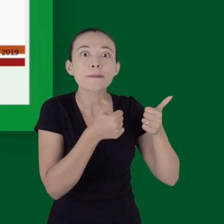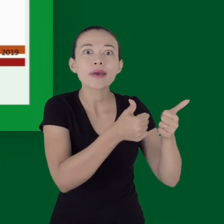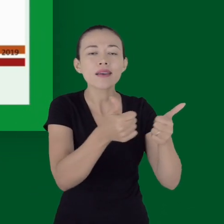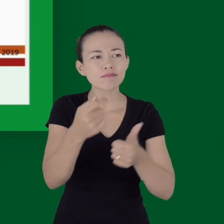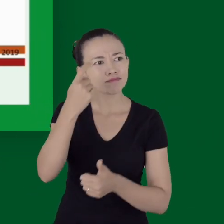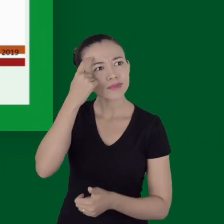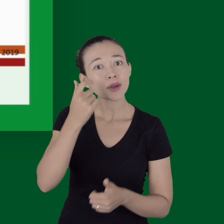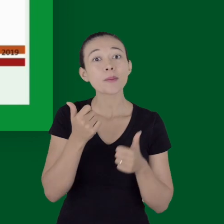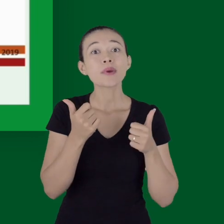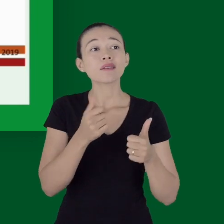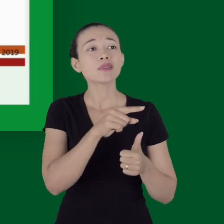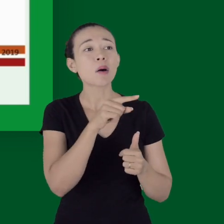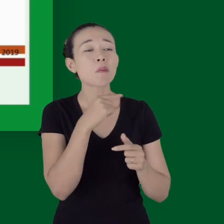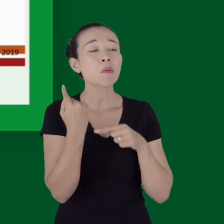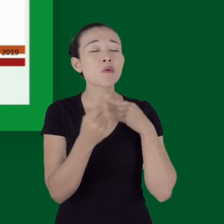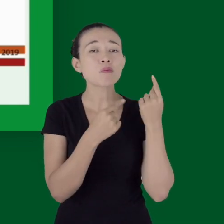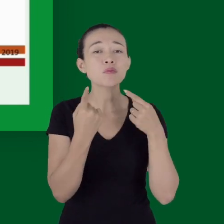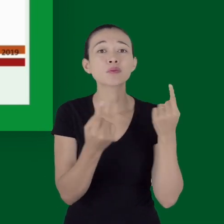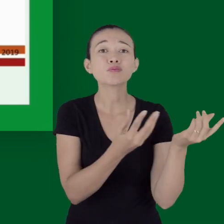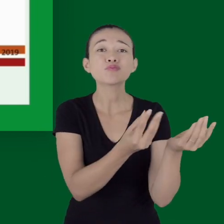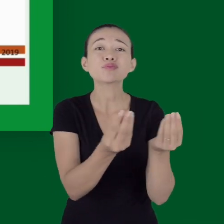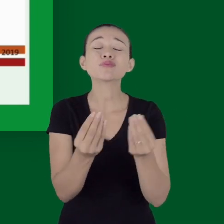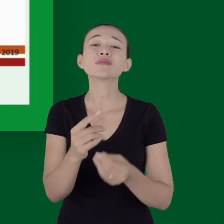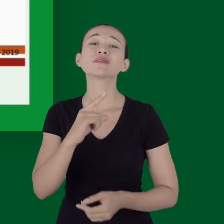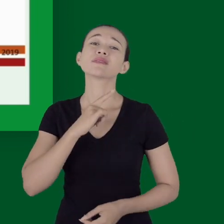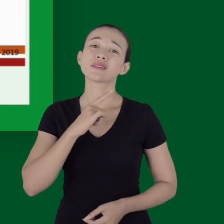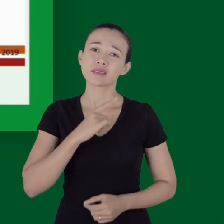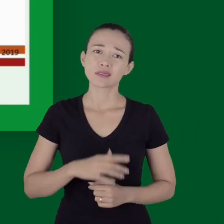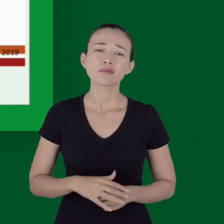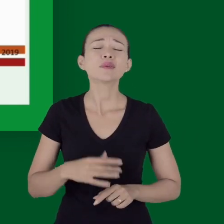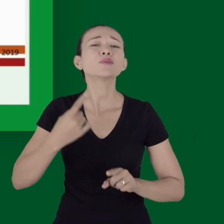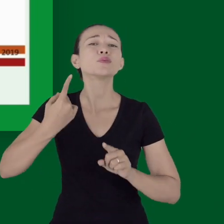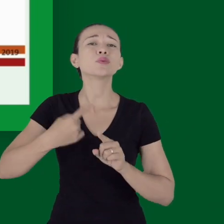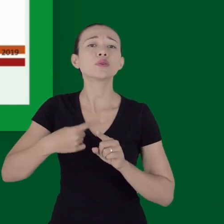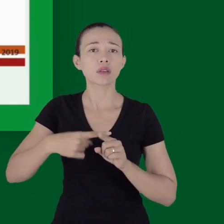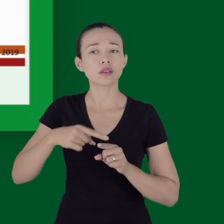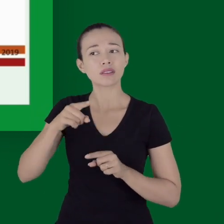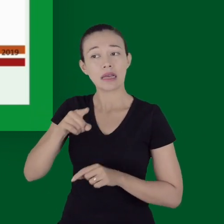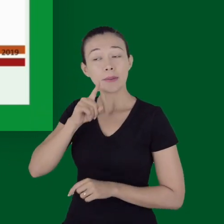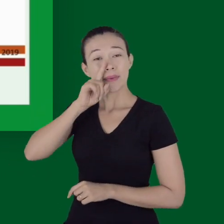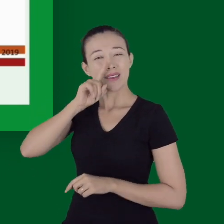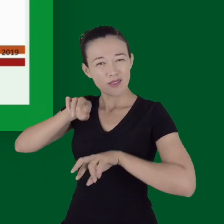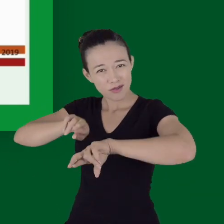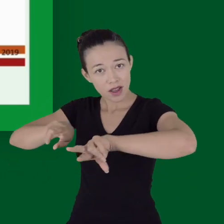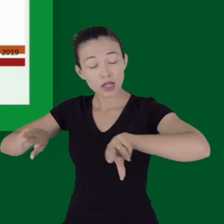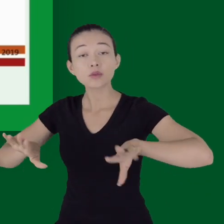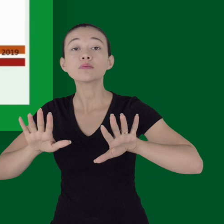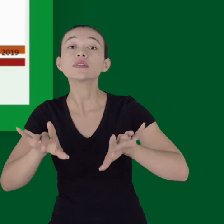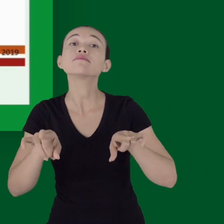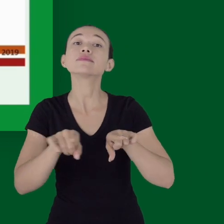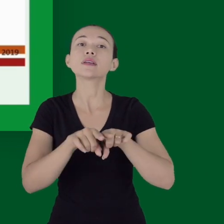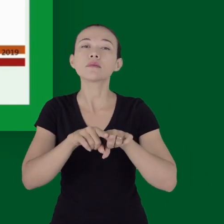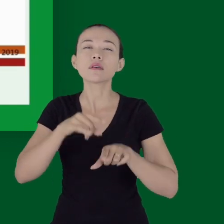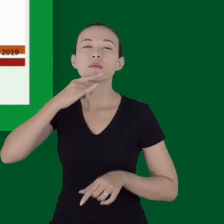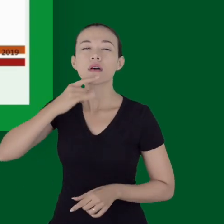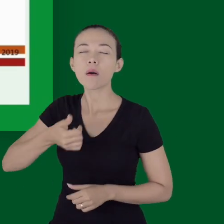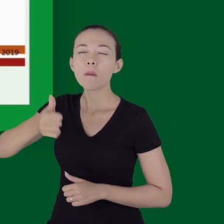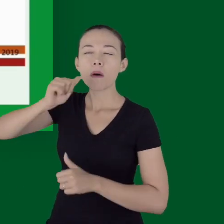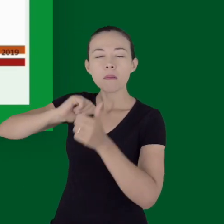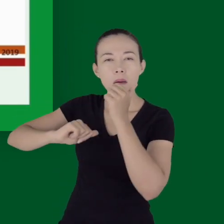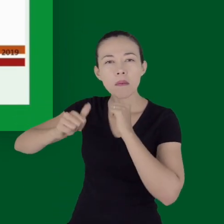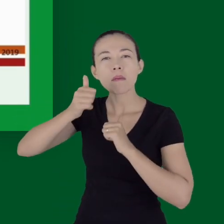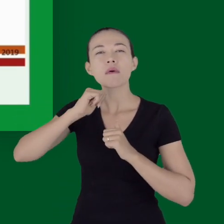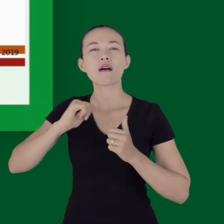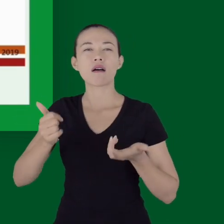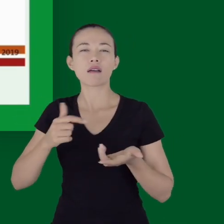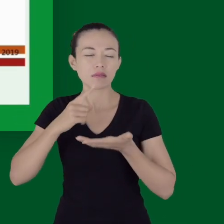produtiva, né? E lembrando que a maioria dos casos é provocado, né, além das atividades aquáticas de